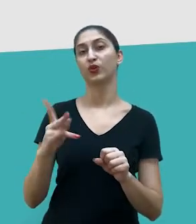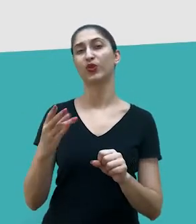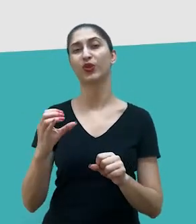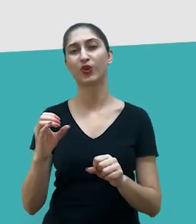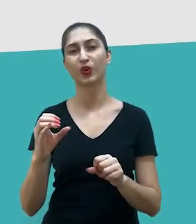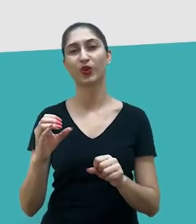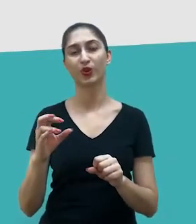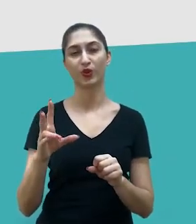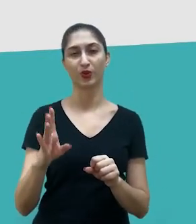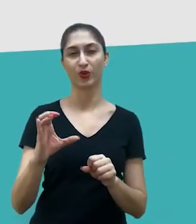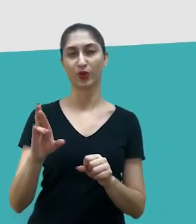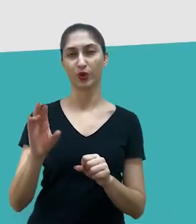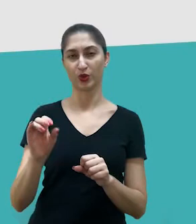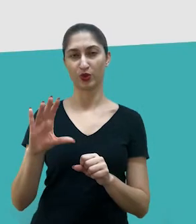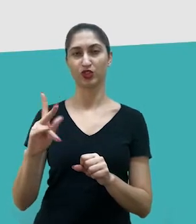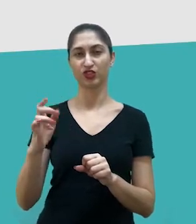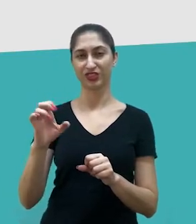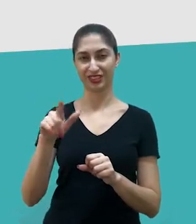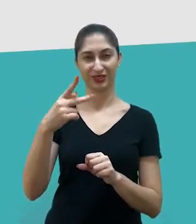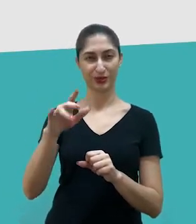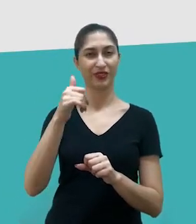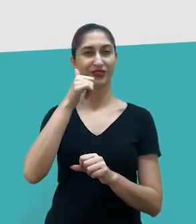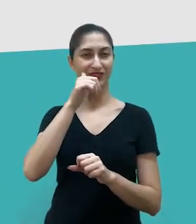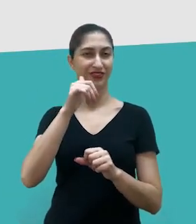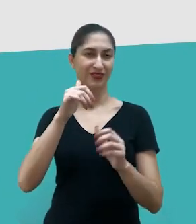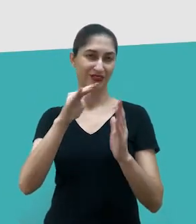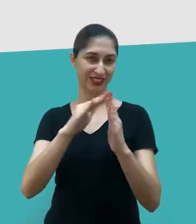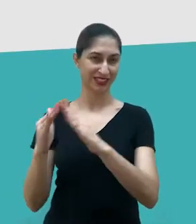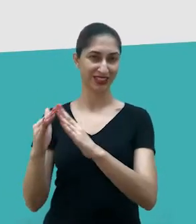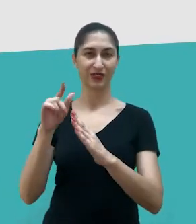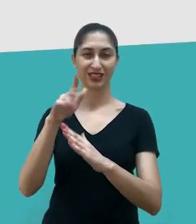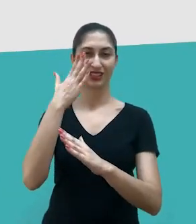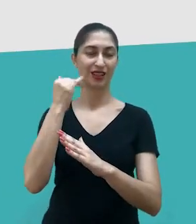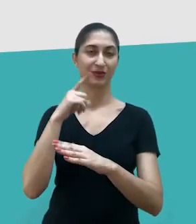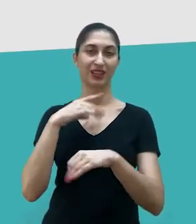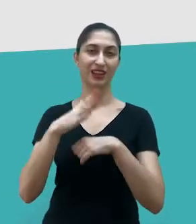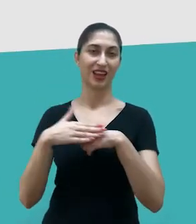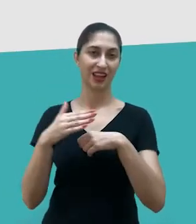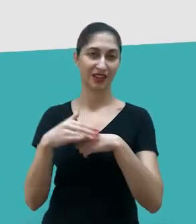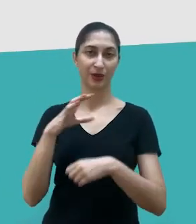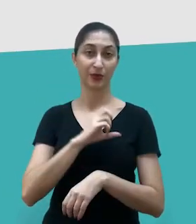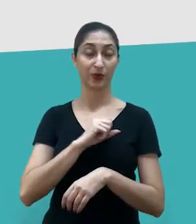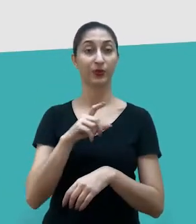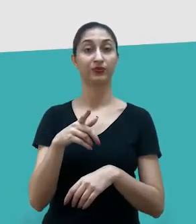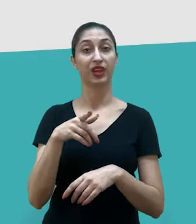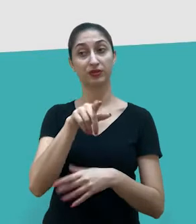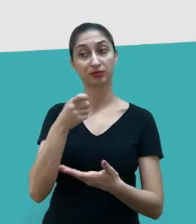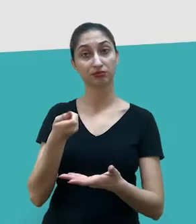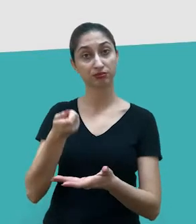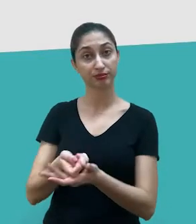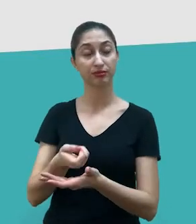vizinha, que você sabe como foi feito, que foi feito com amor, com carinho, né? Remuneração